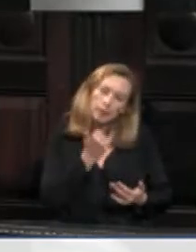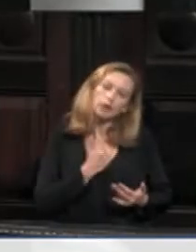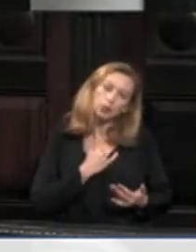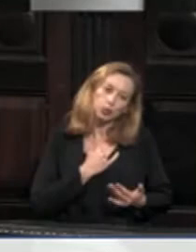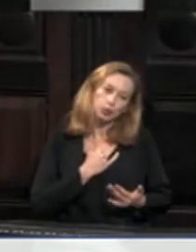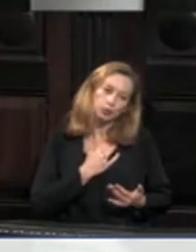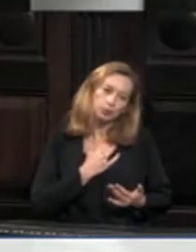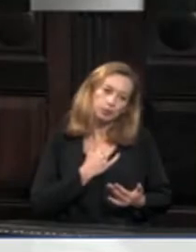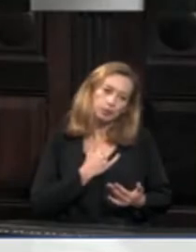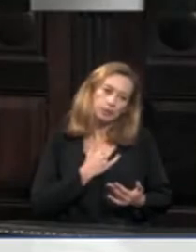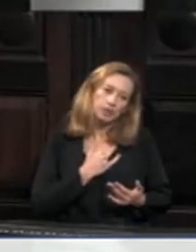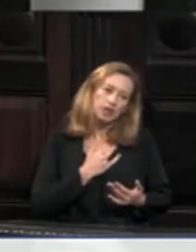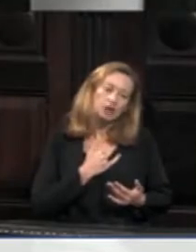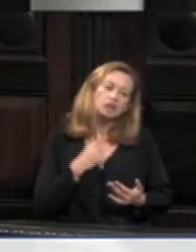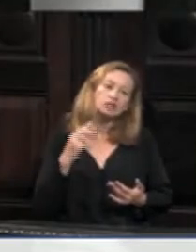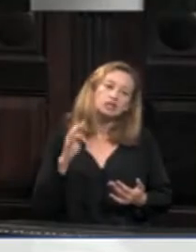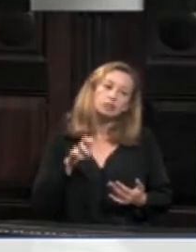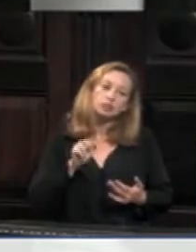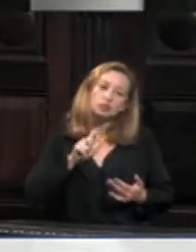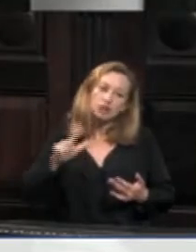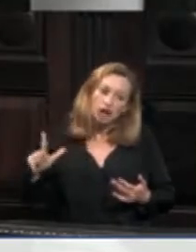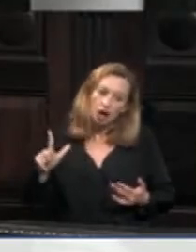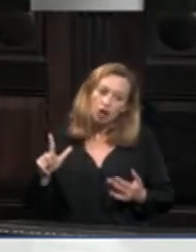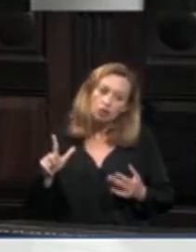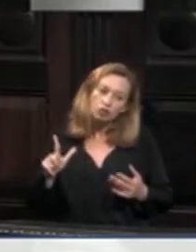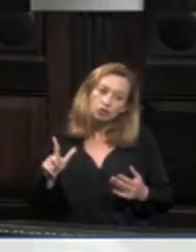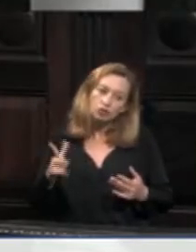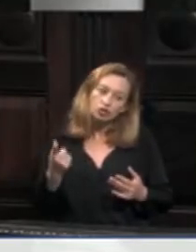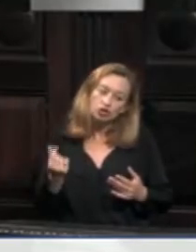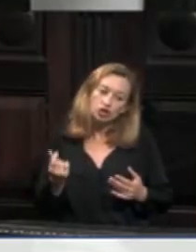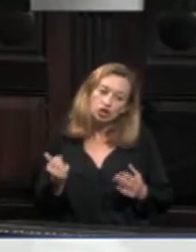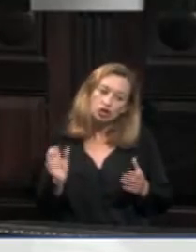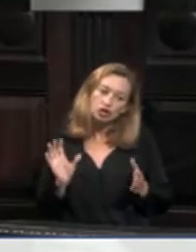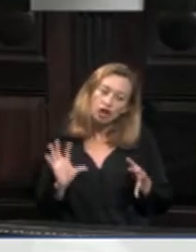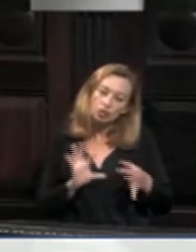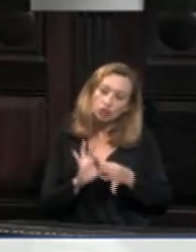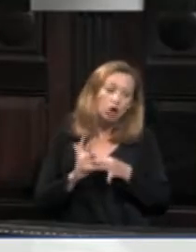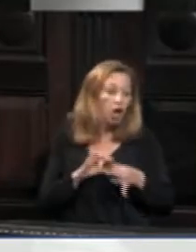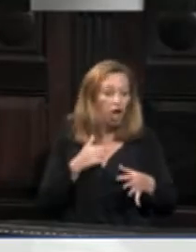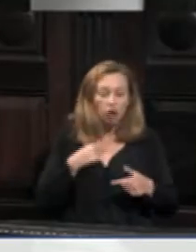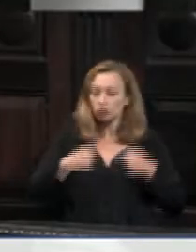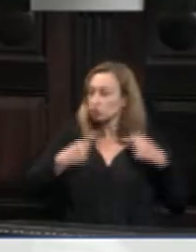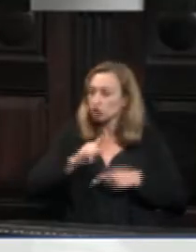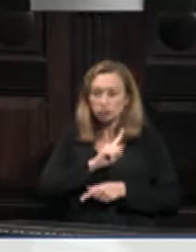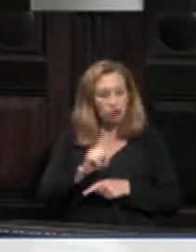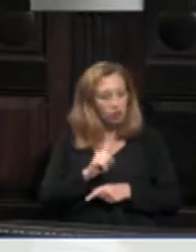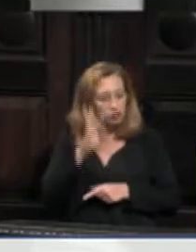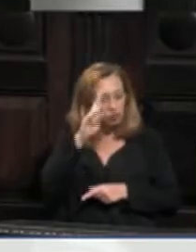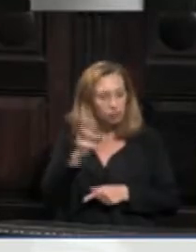Um único dia... Tribunal de Contas da União. Eu não estou discutindo, senhor presidente.